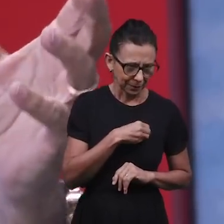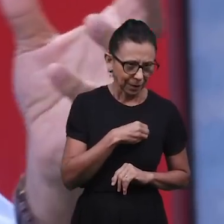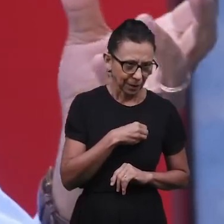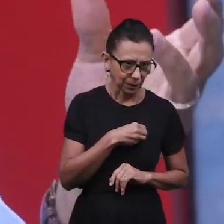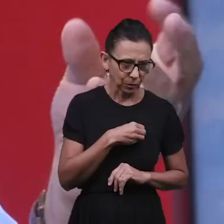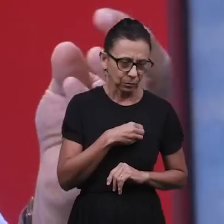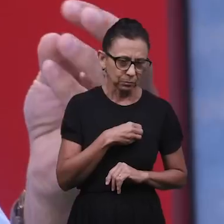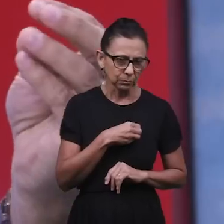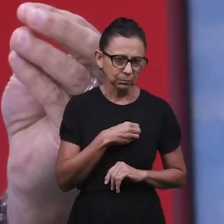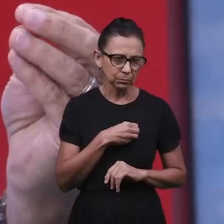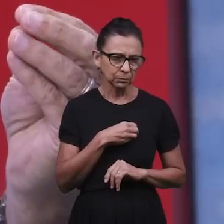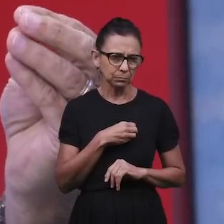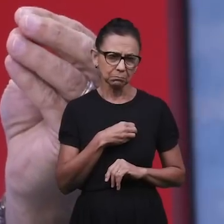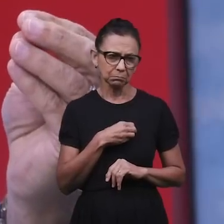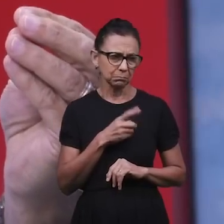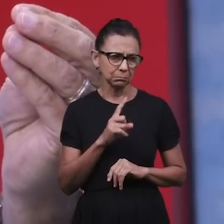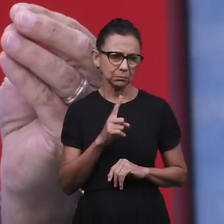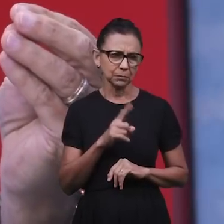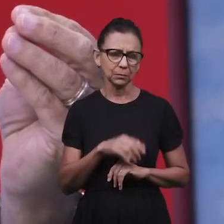pergunta. Então,